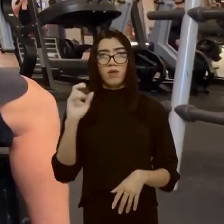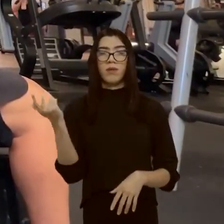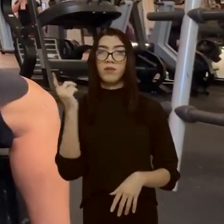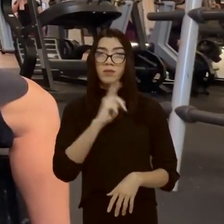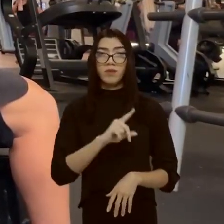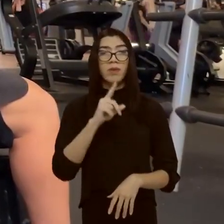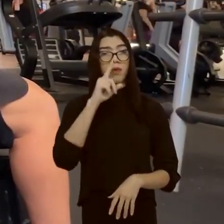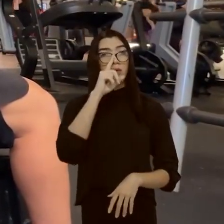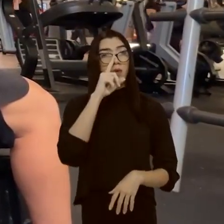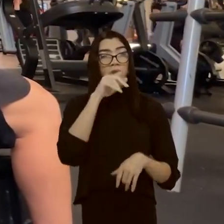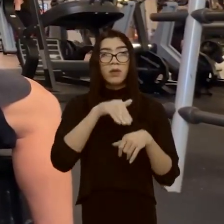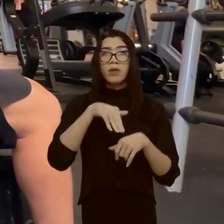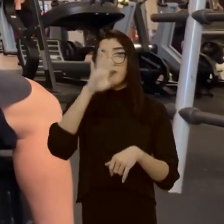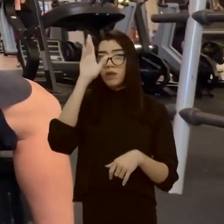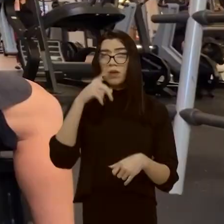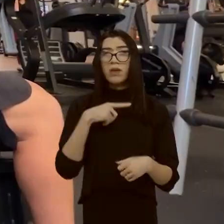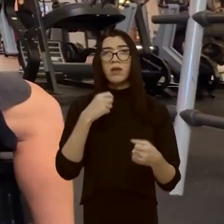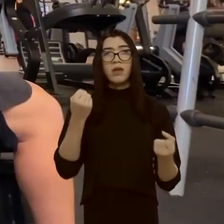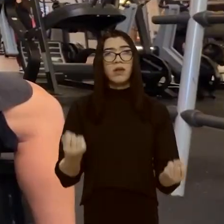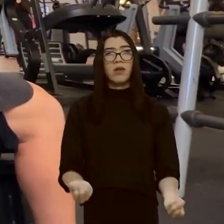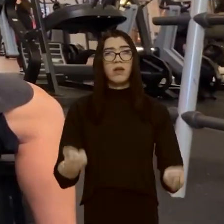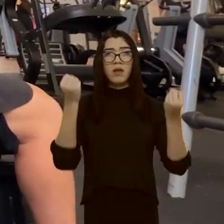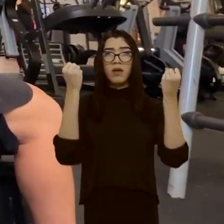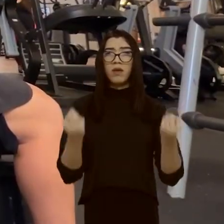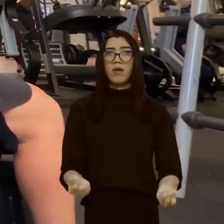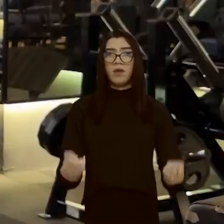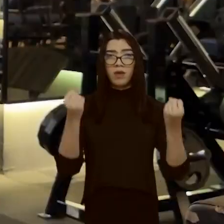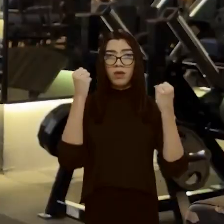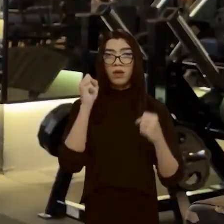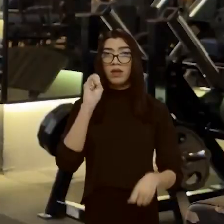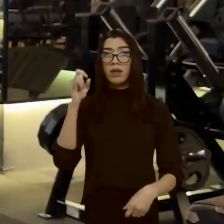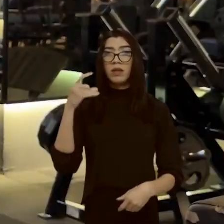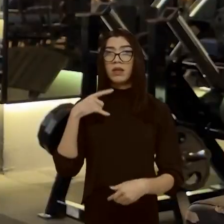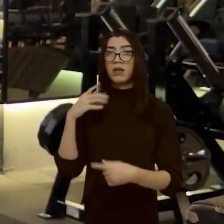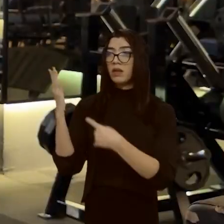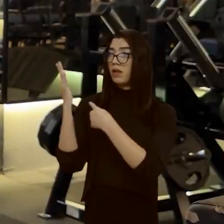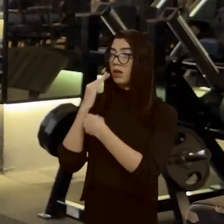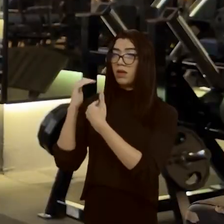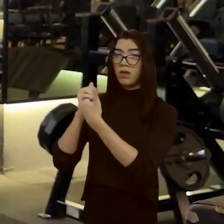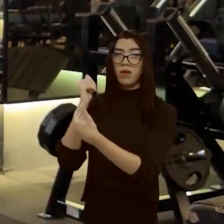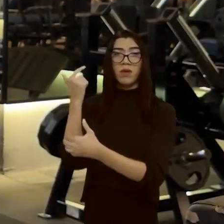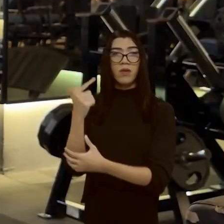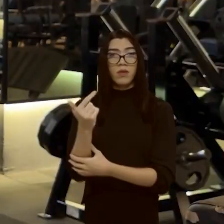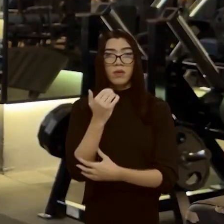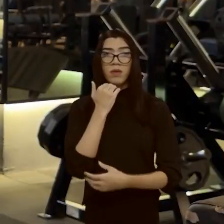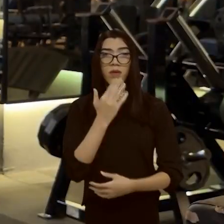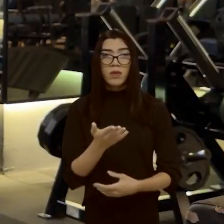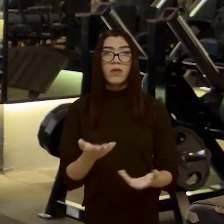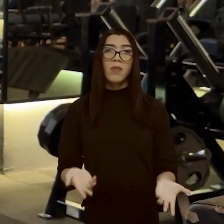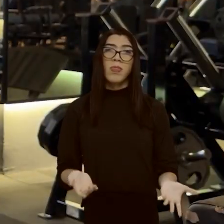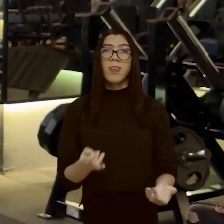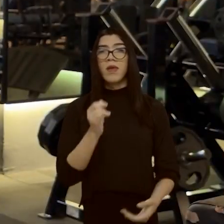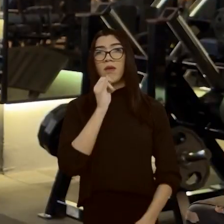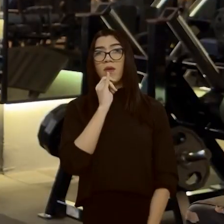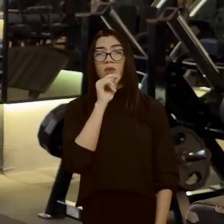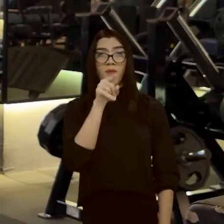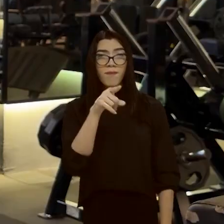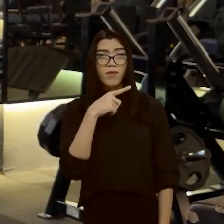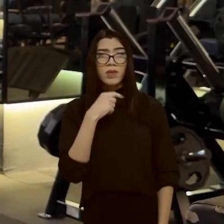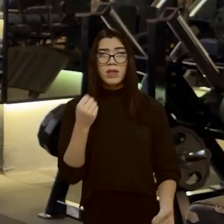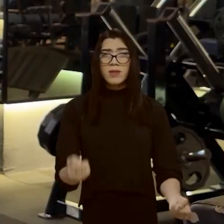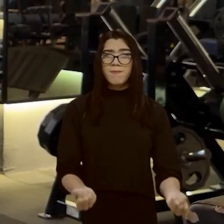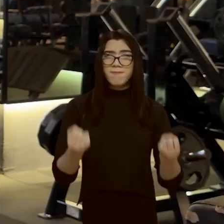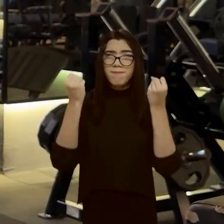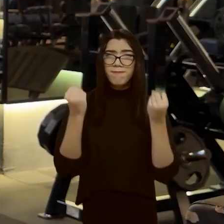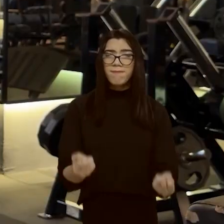perigos é levantar muito peso sem orientação especializada. Se ele tem uma técnica ruim ou você pega muito peso, acaba